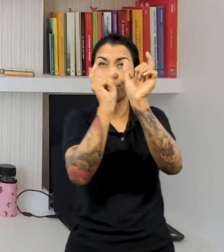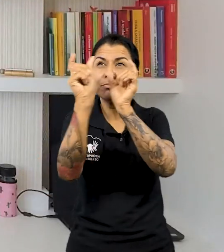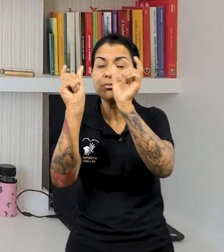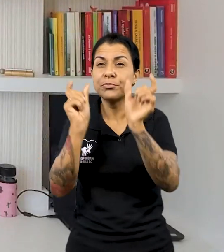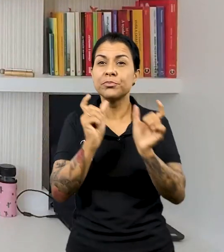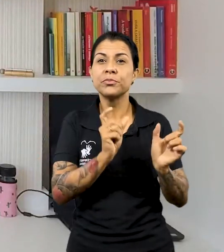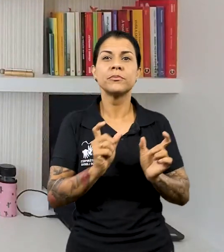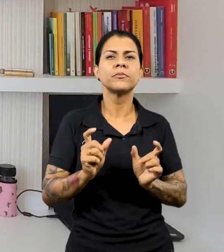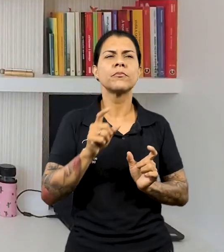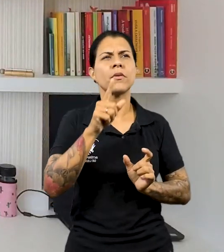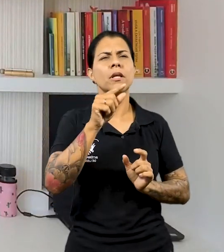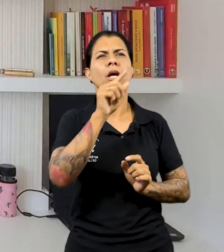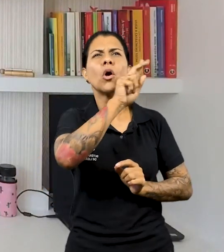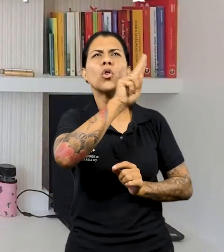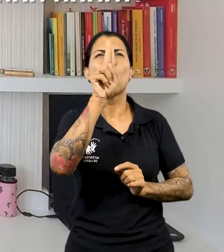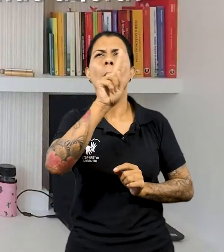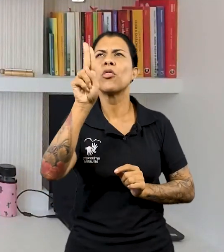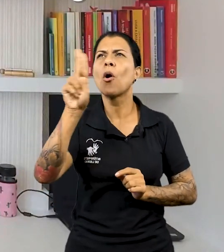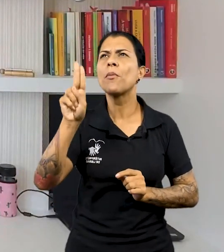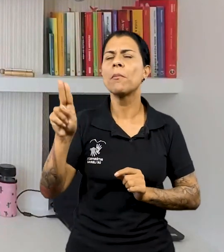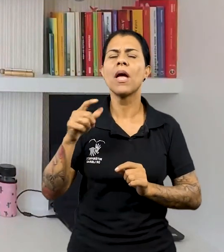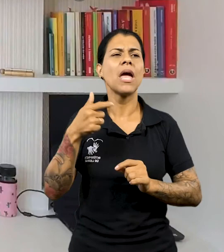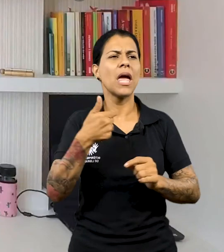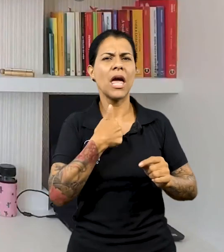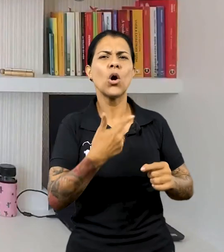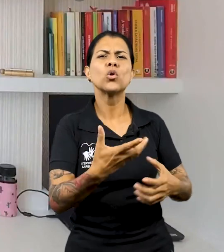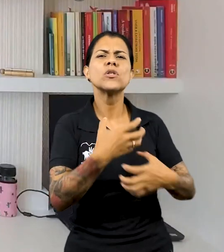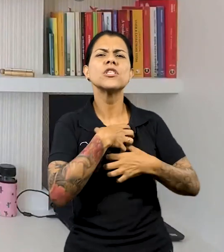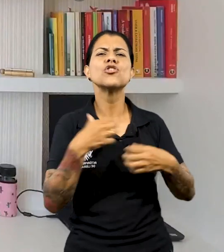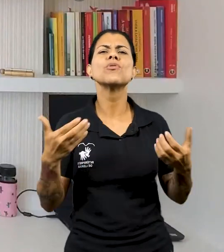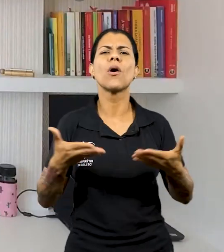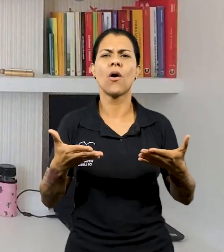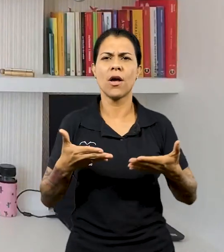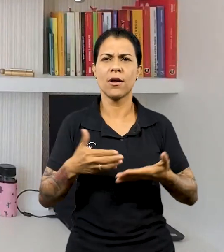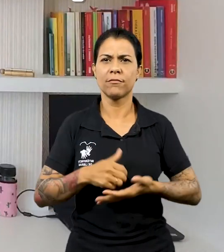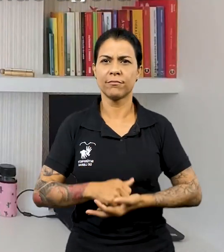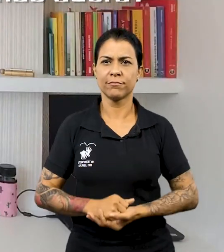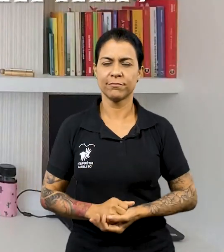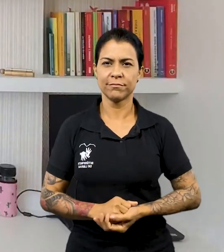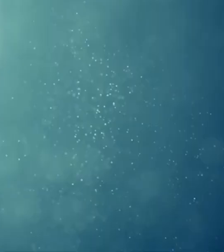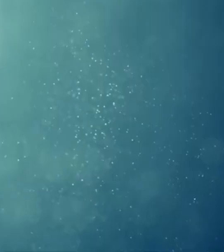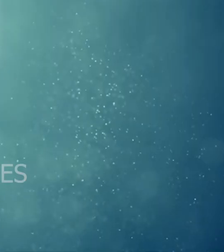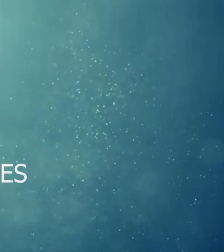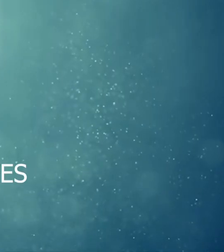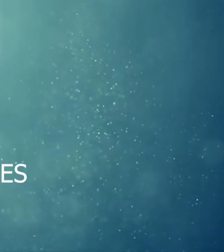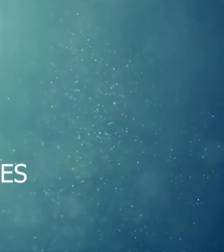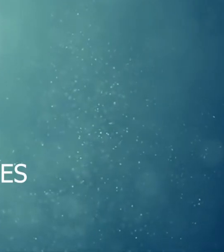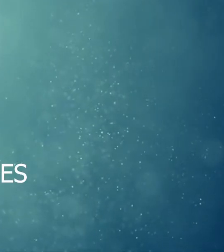locais estratégicos com a pergunta: o que eu estou sentindo agora?